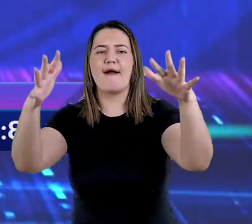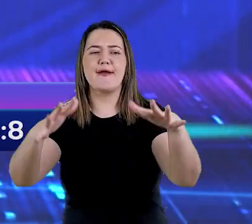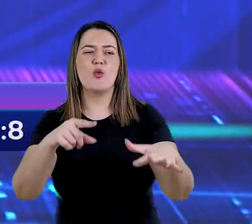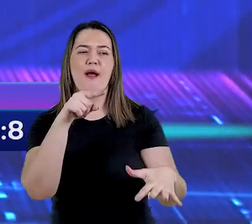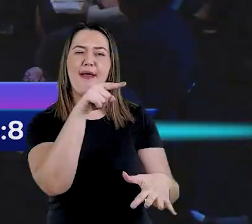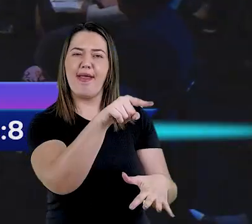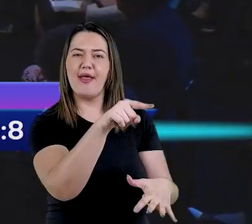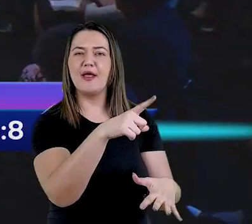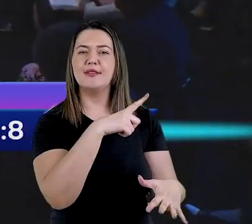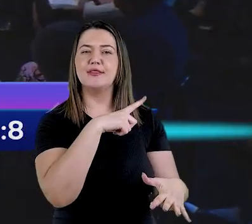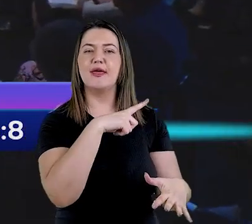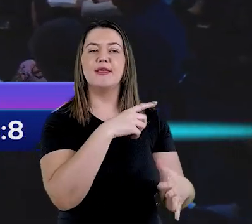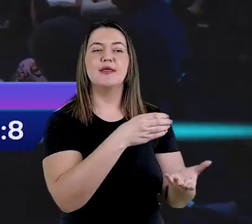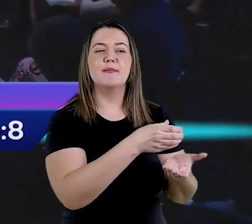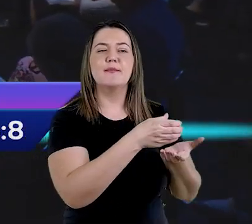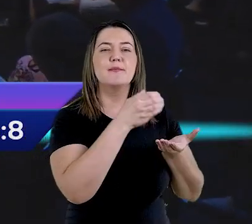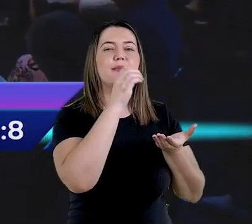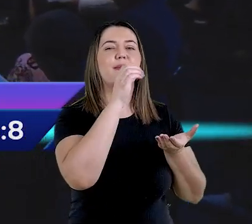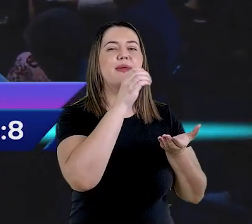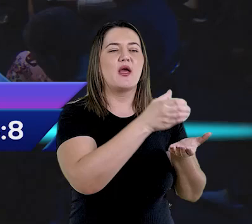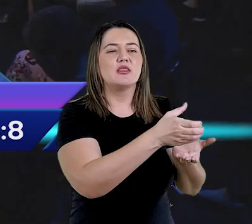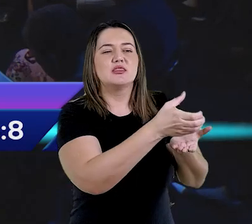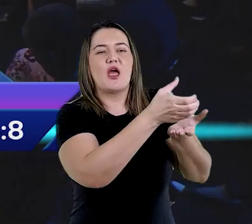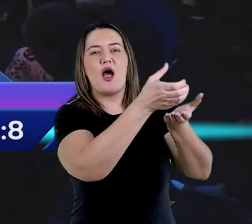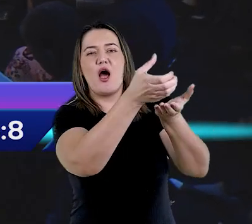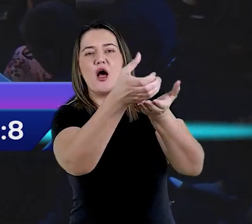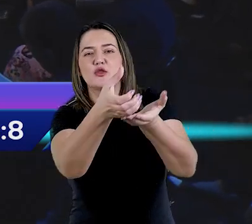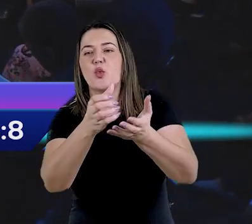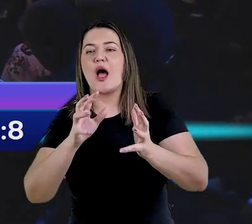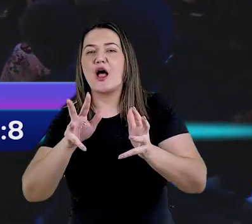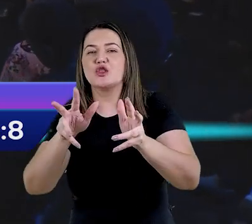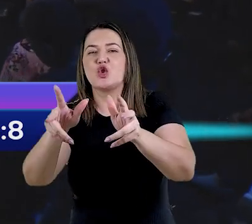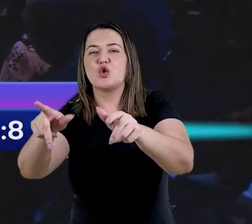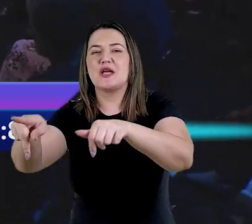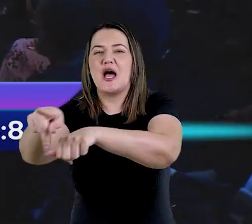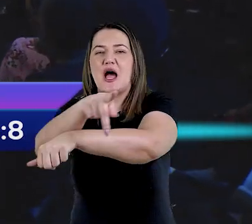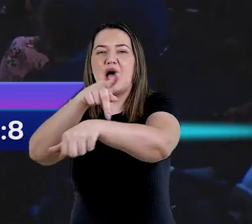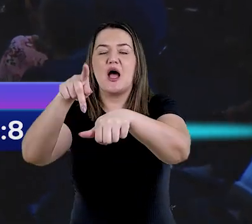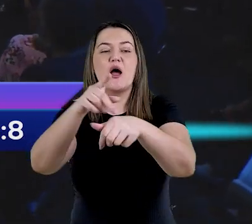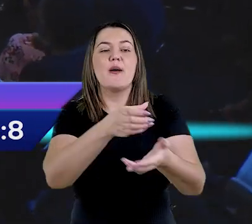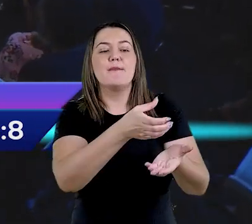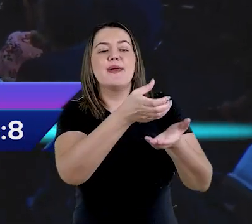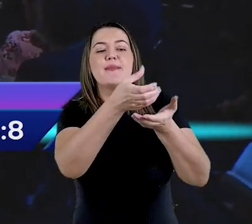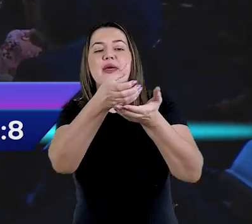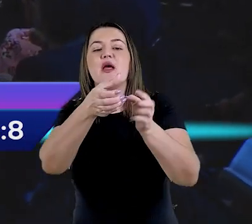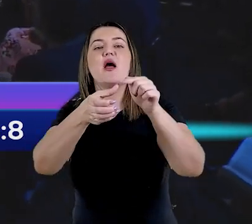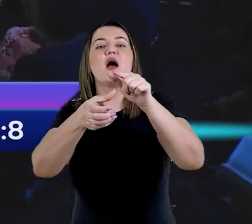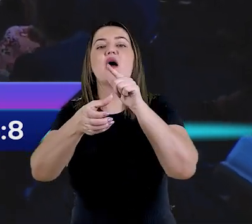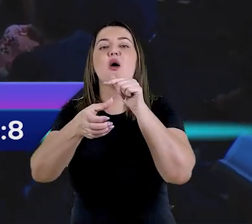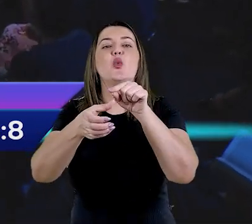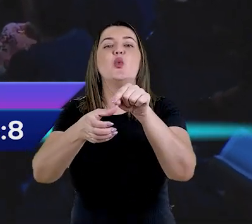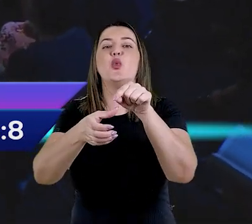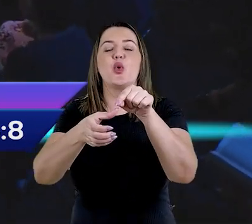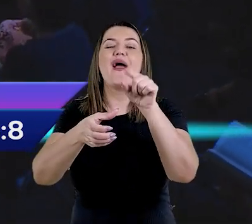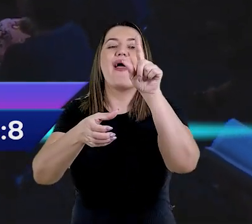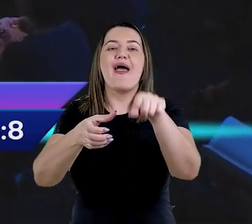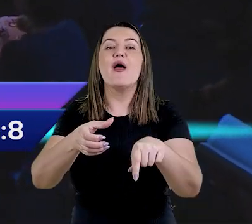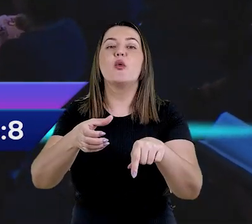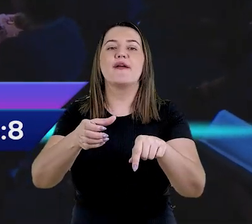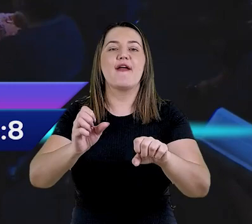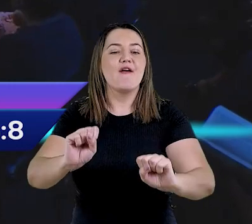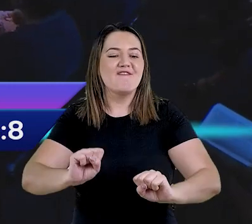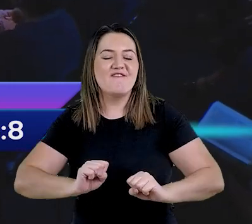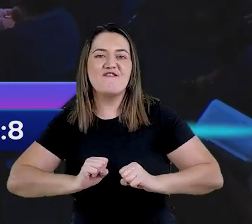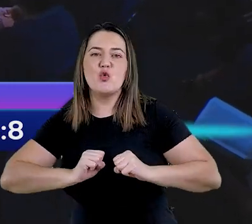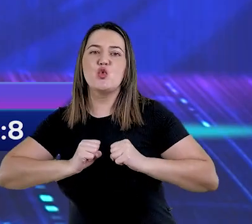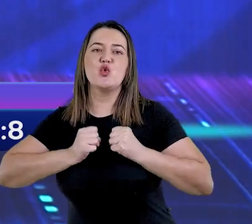beber a todas as nações do vinho da fúria da sua prostituição. Deus